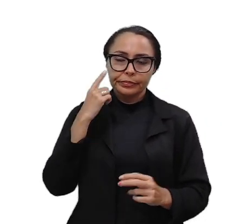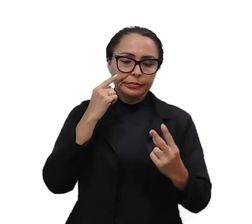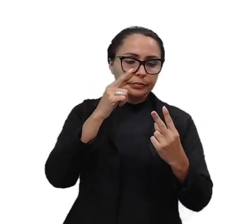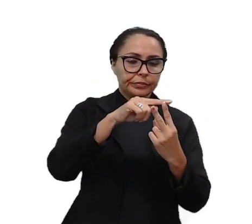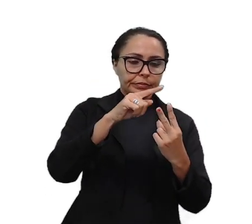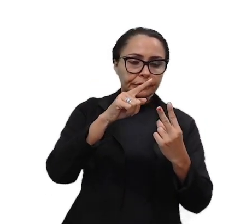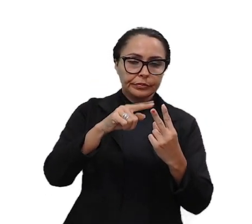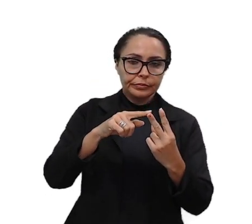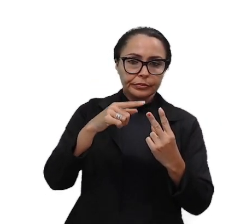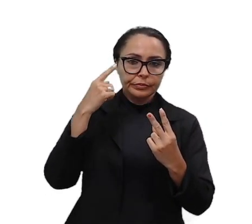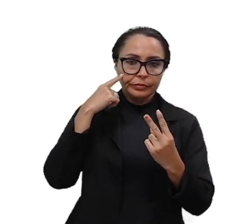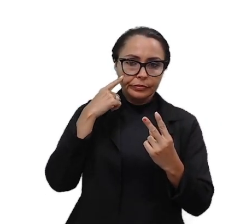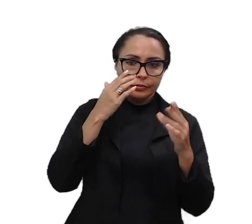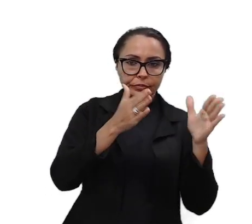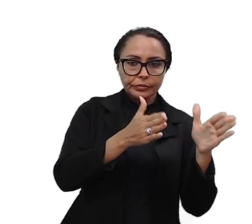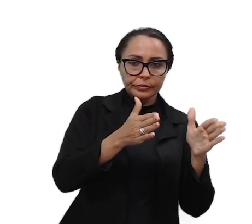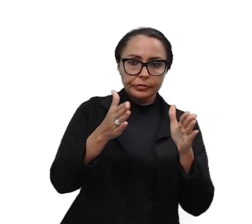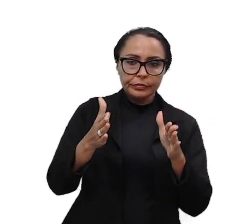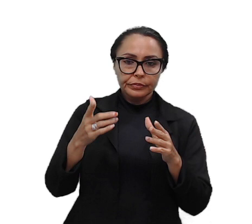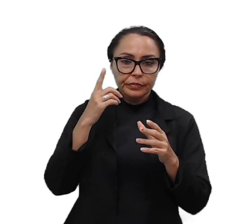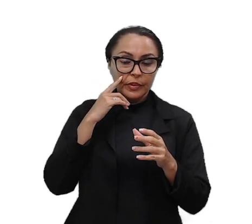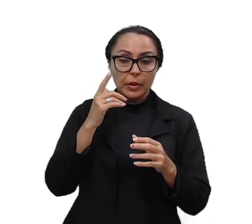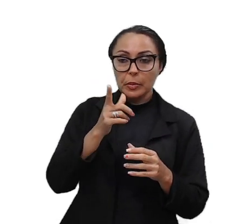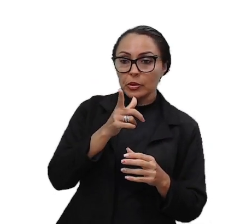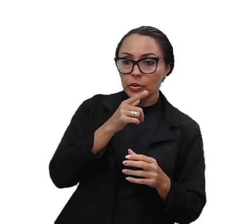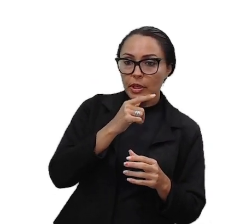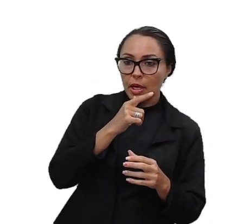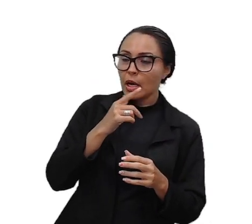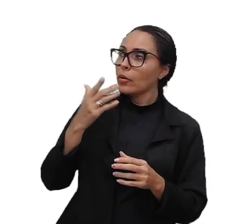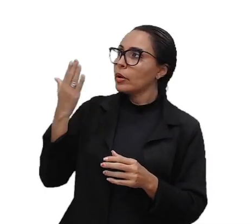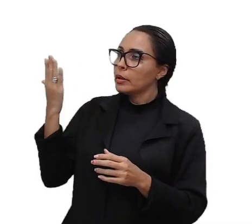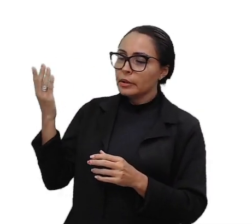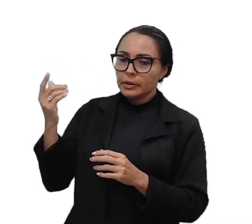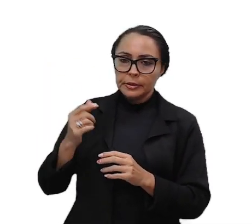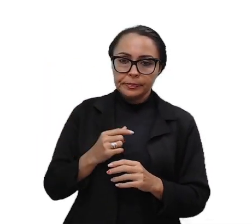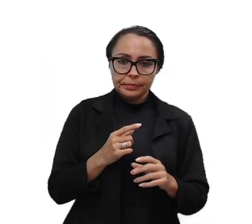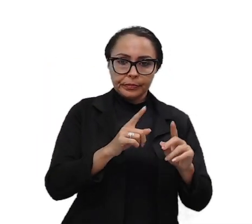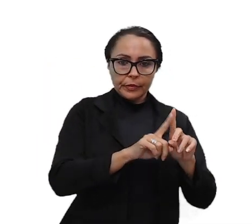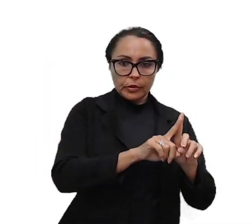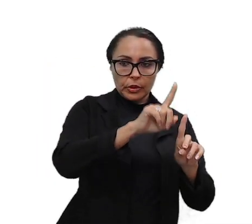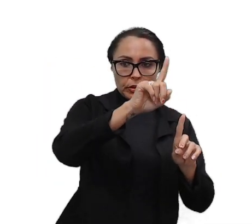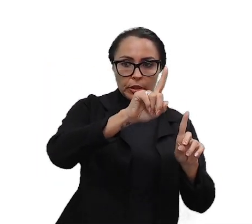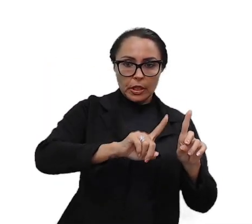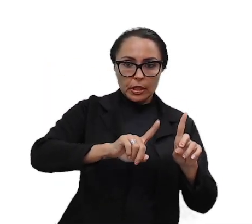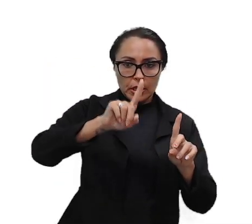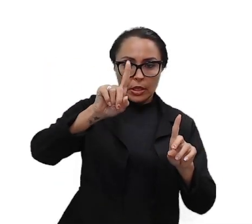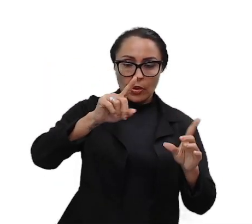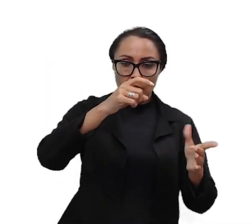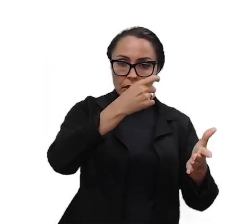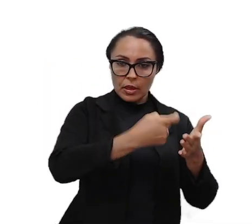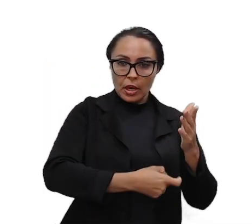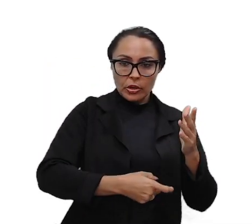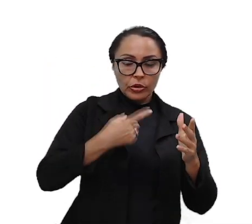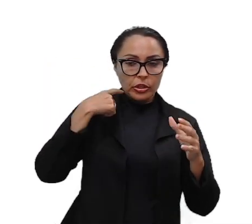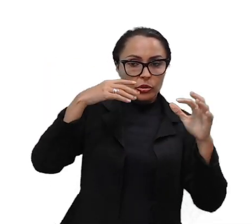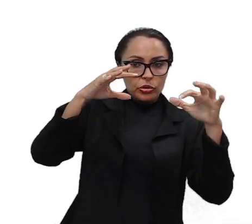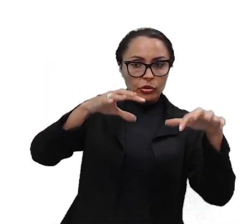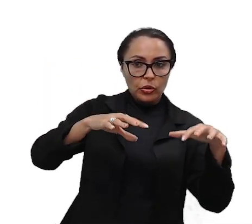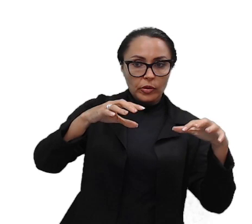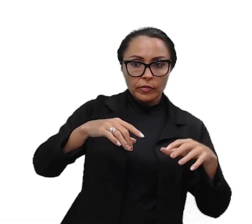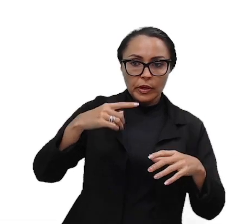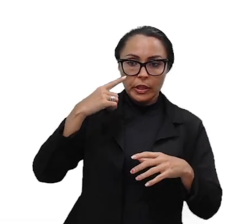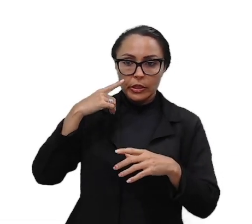do fornecimento de água. Eu tenho um nível de precipitação de chuvas e tenho uma necessidade